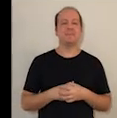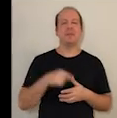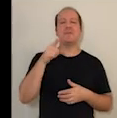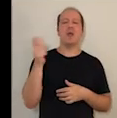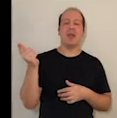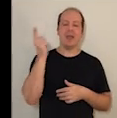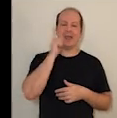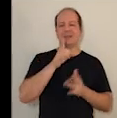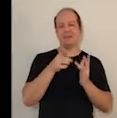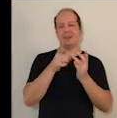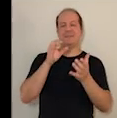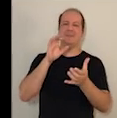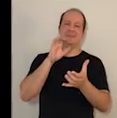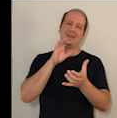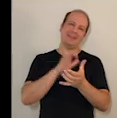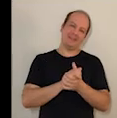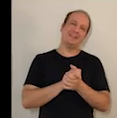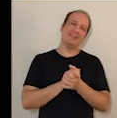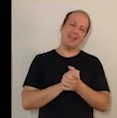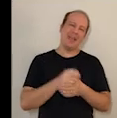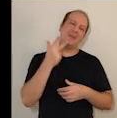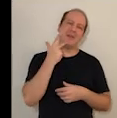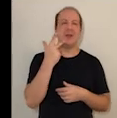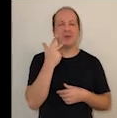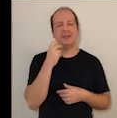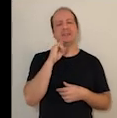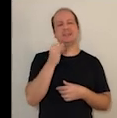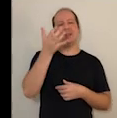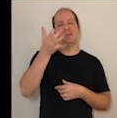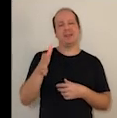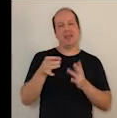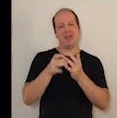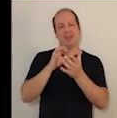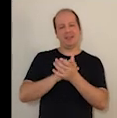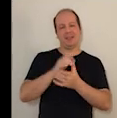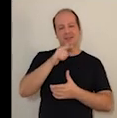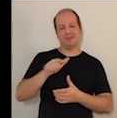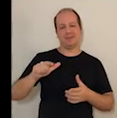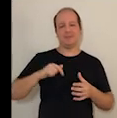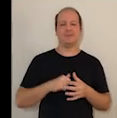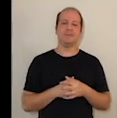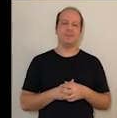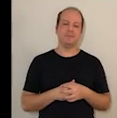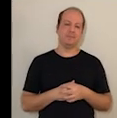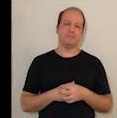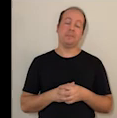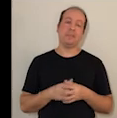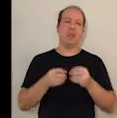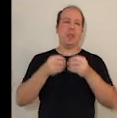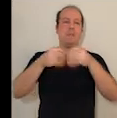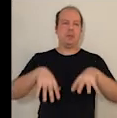E a mim, nada? Vou lhe arranjar um marido, já que Corbaccio aqui me confidenciou que não pretende se casar de novo.